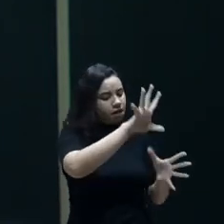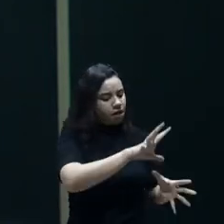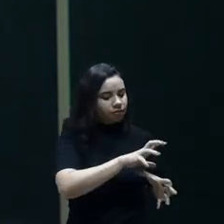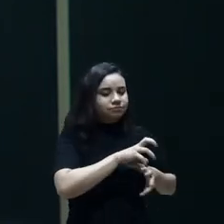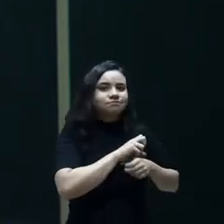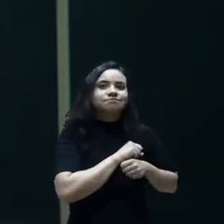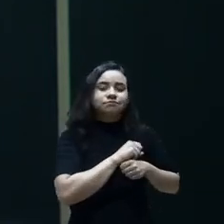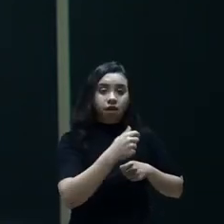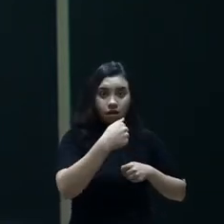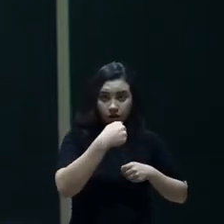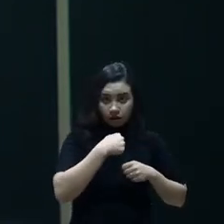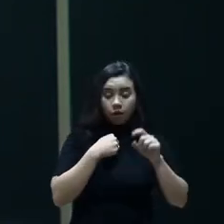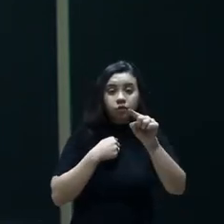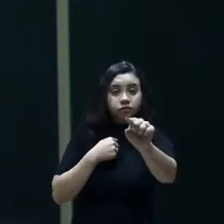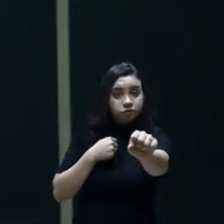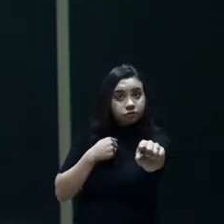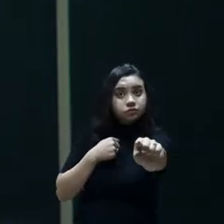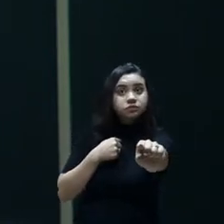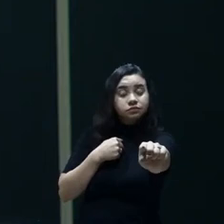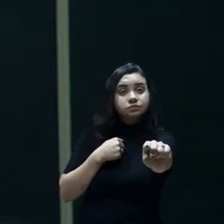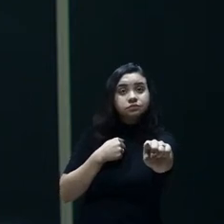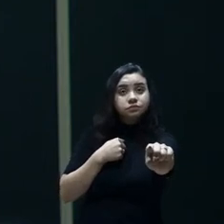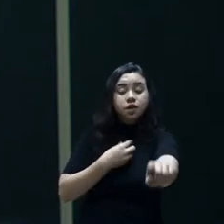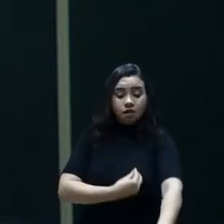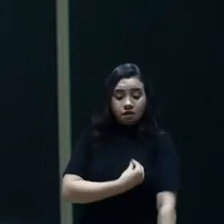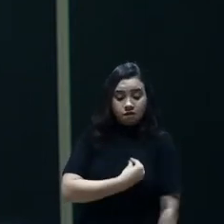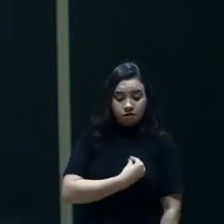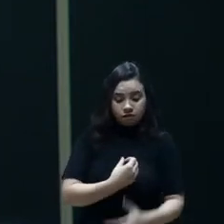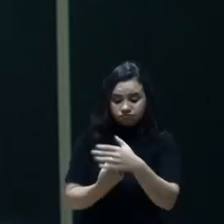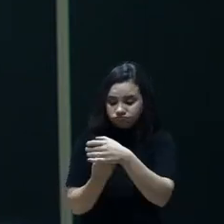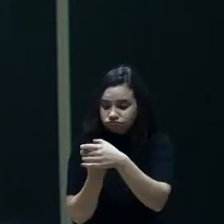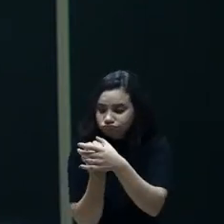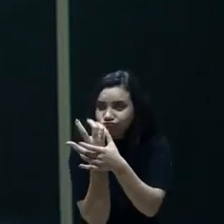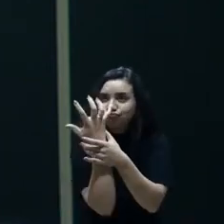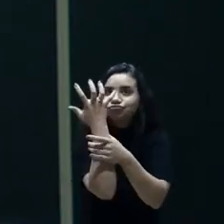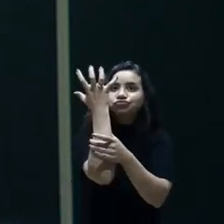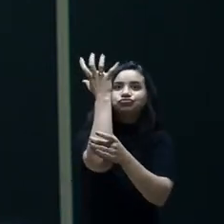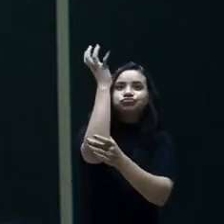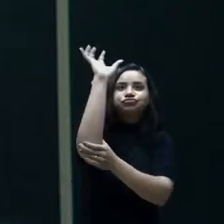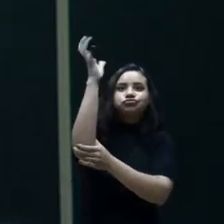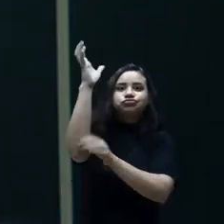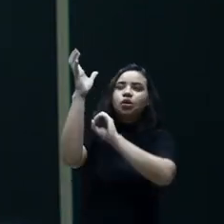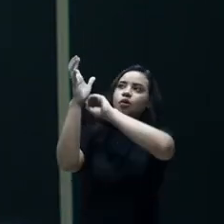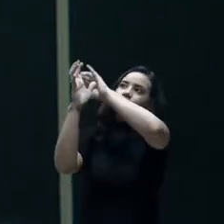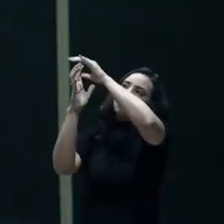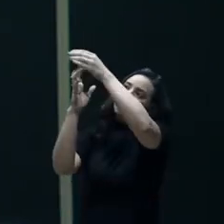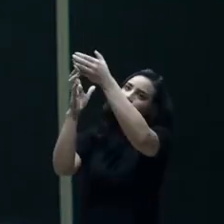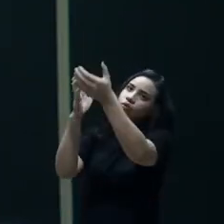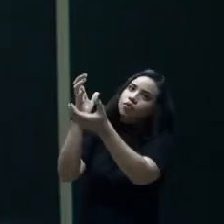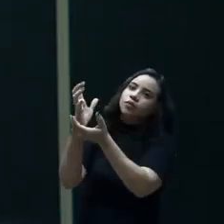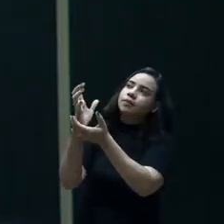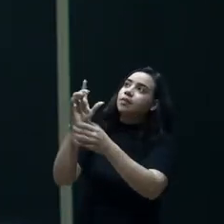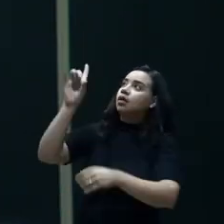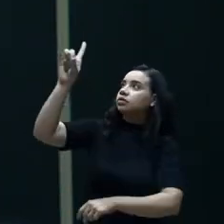Para que eu e você a gente possa ter uma vida frutífera para a glória de Deus. Porque nós